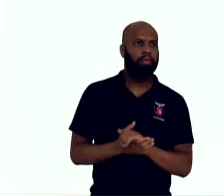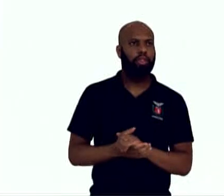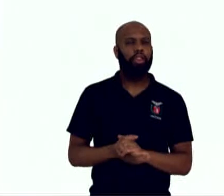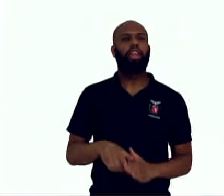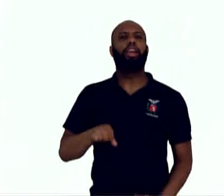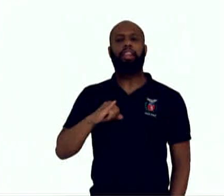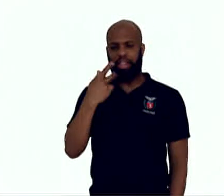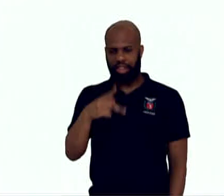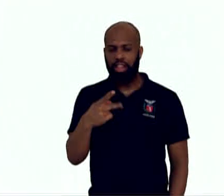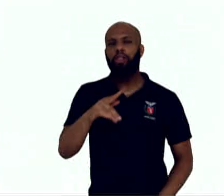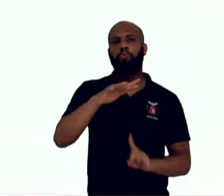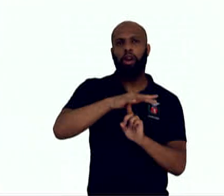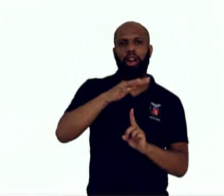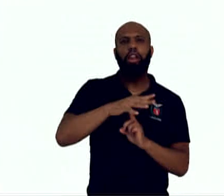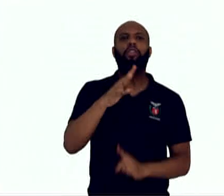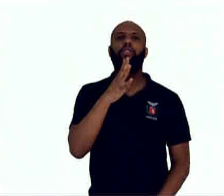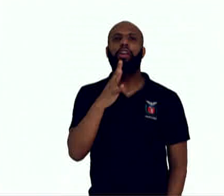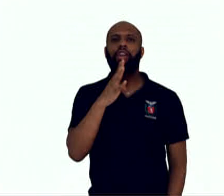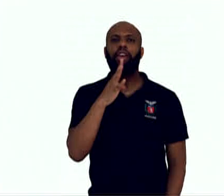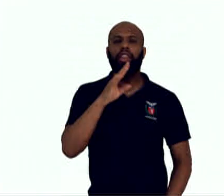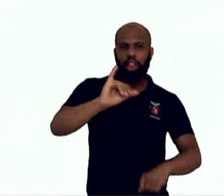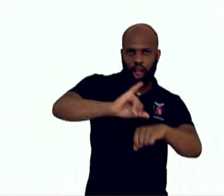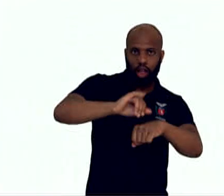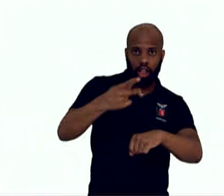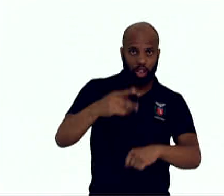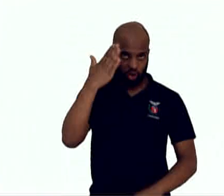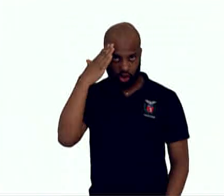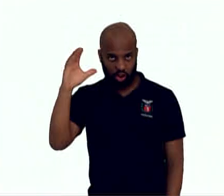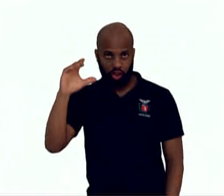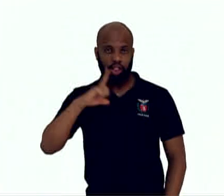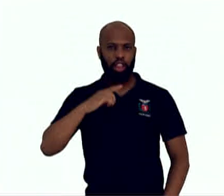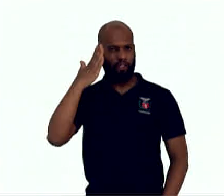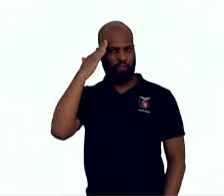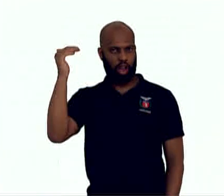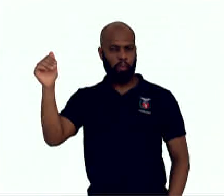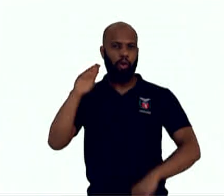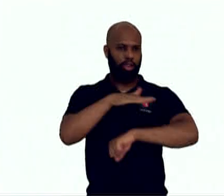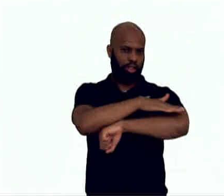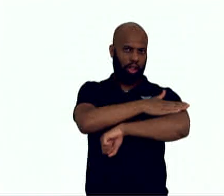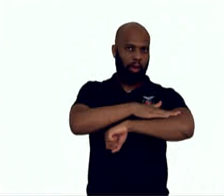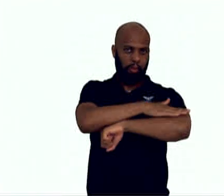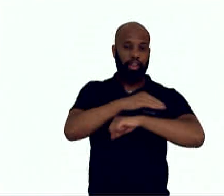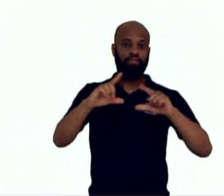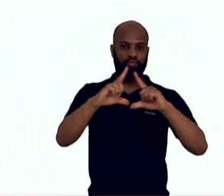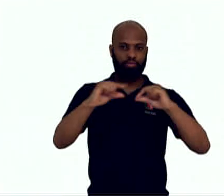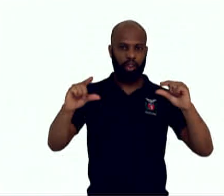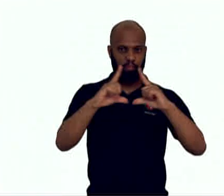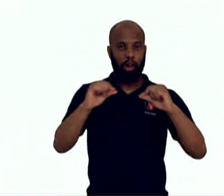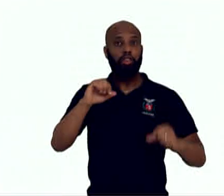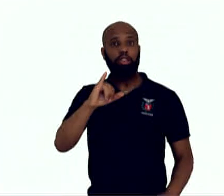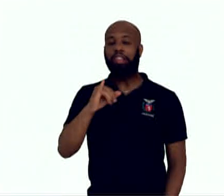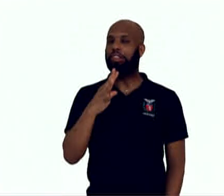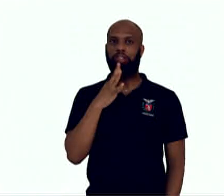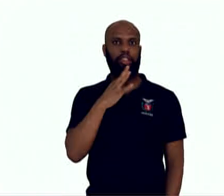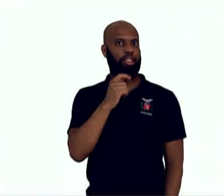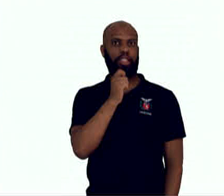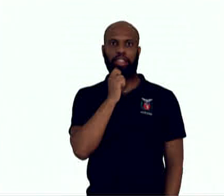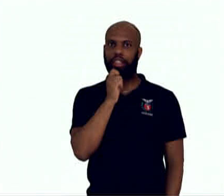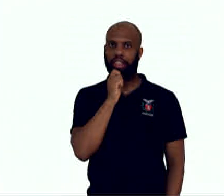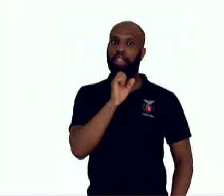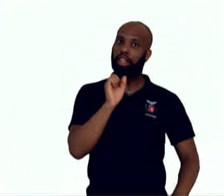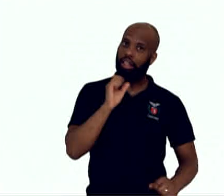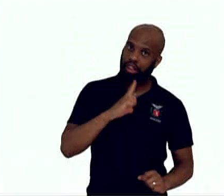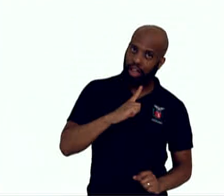Quem aqui no Paraná, quem conhece a capital Curitiba, a famosa Praça do Japão, quem não conhece, quem puder, quem tiver